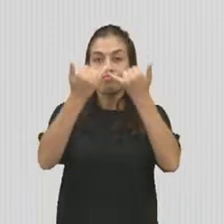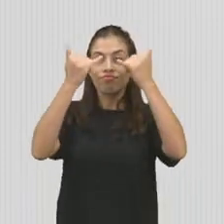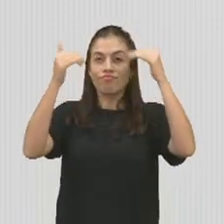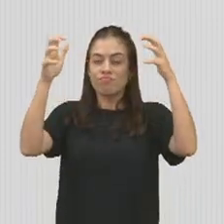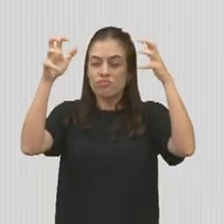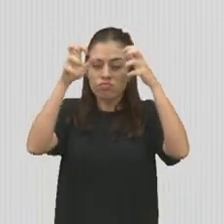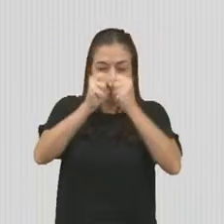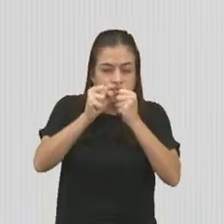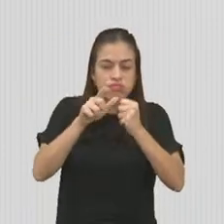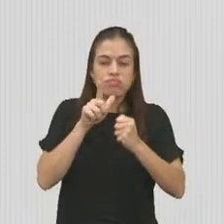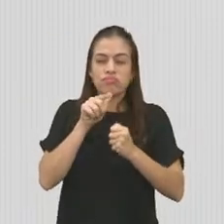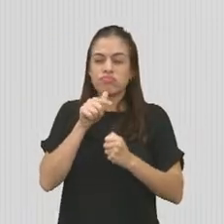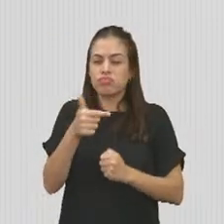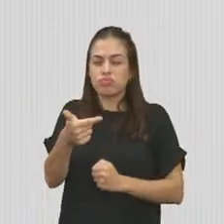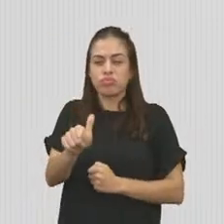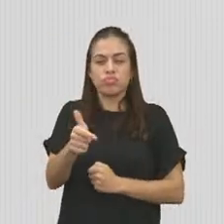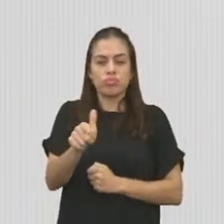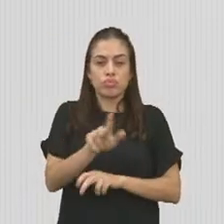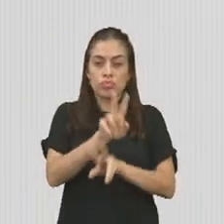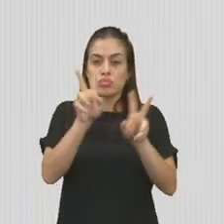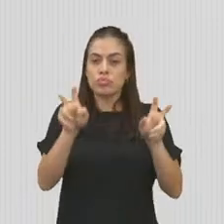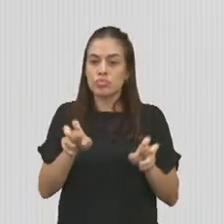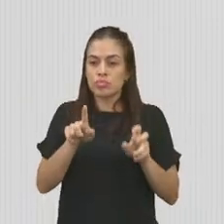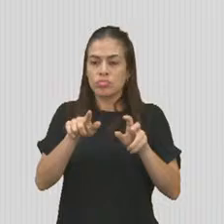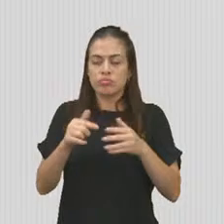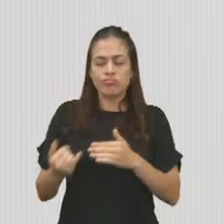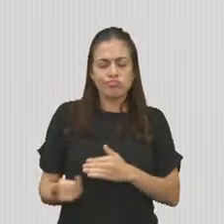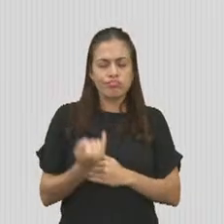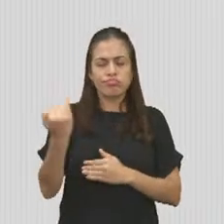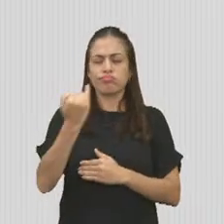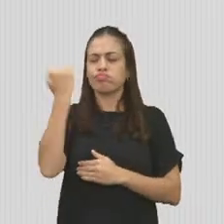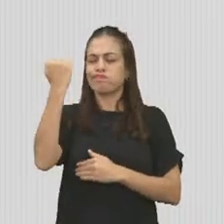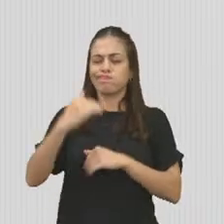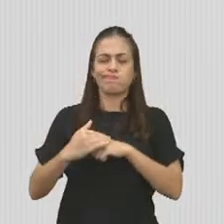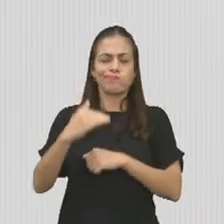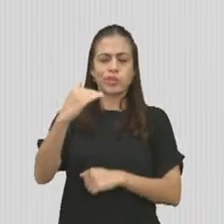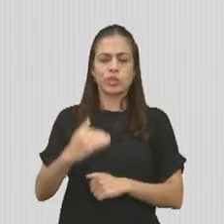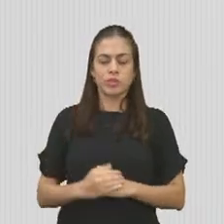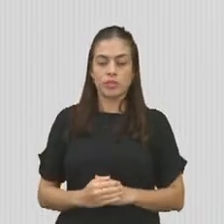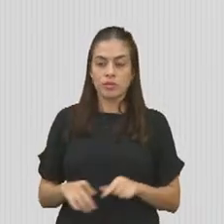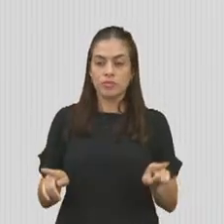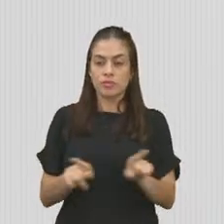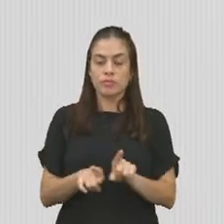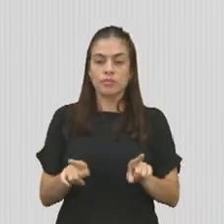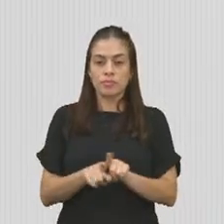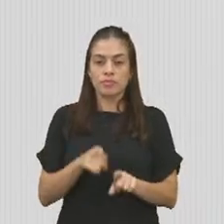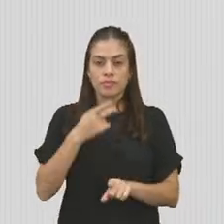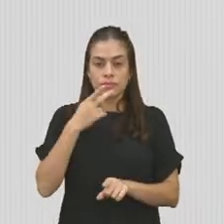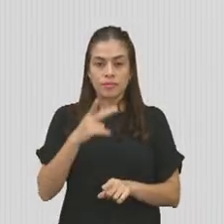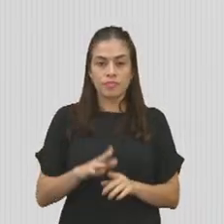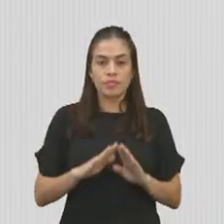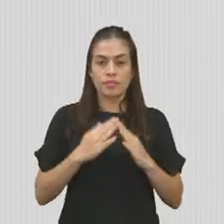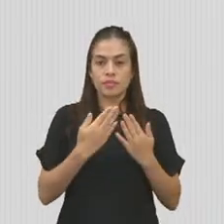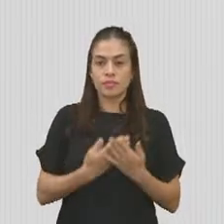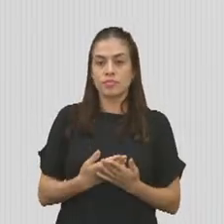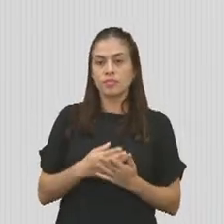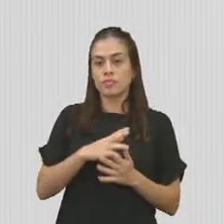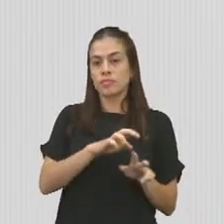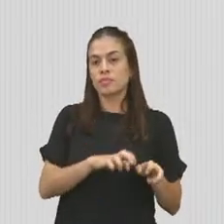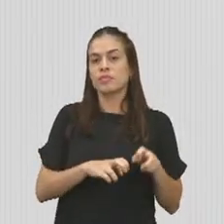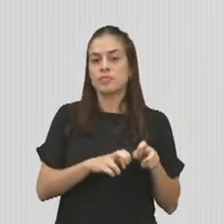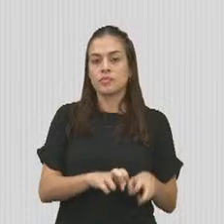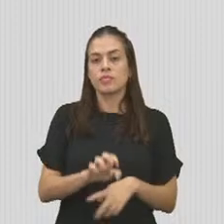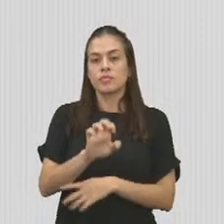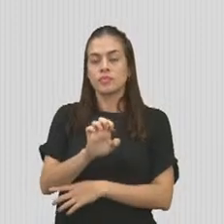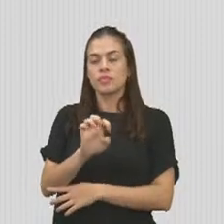luz e sem água, esse tema se torna ainda mais relevante. A gente vai falar também um pouco sobre a ETEC. Eu já fiz algumas considerações